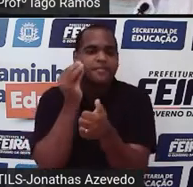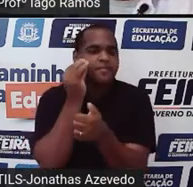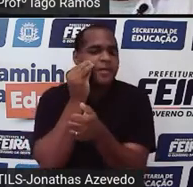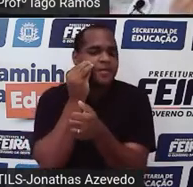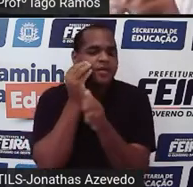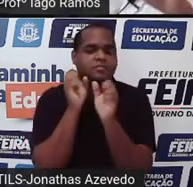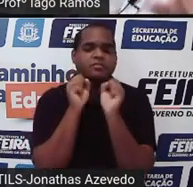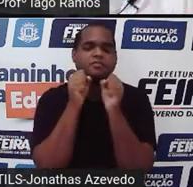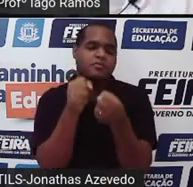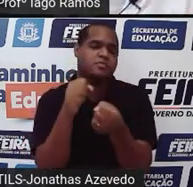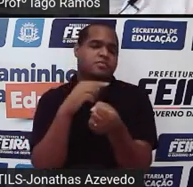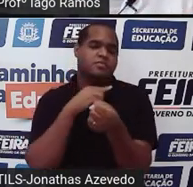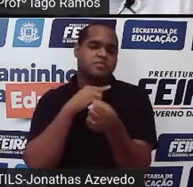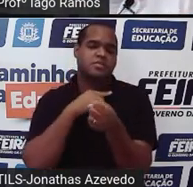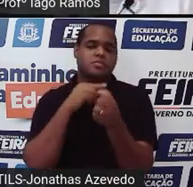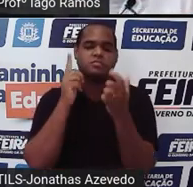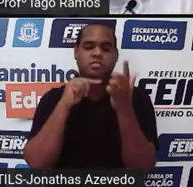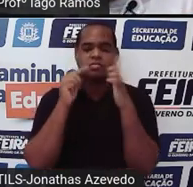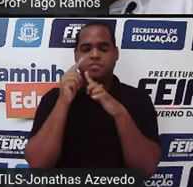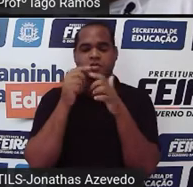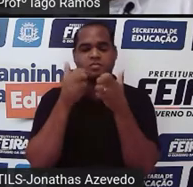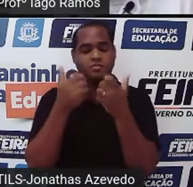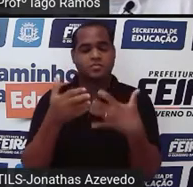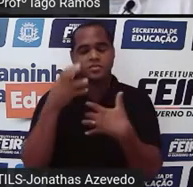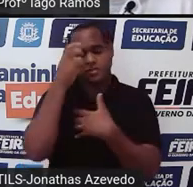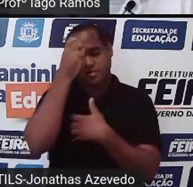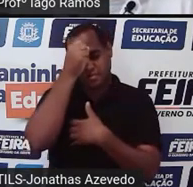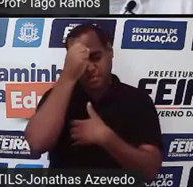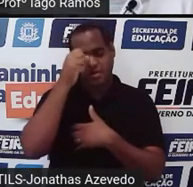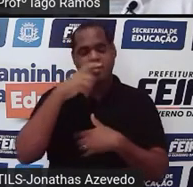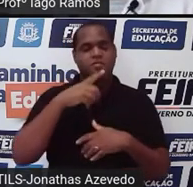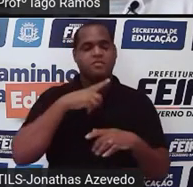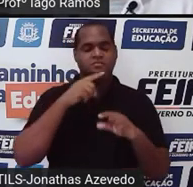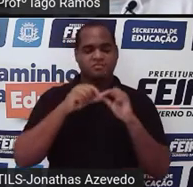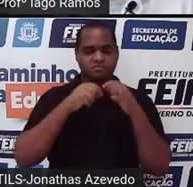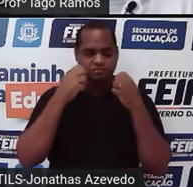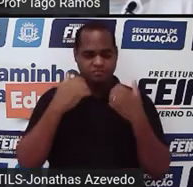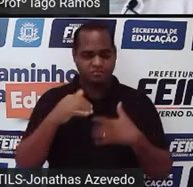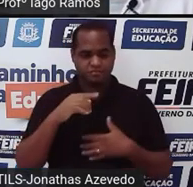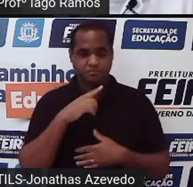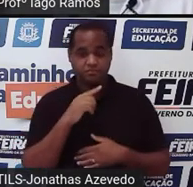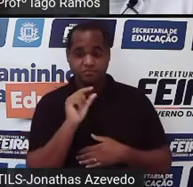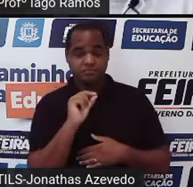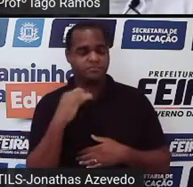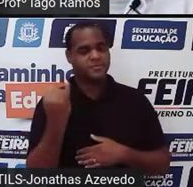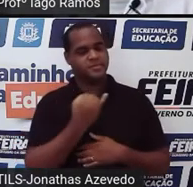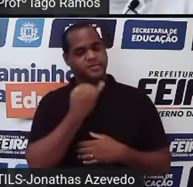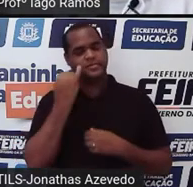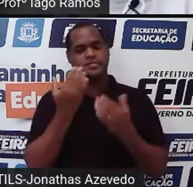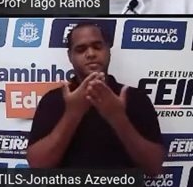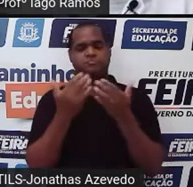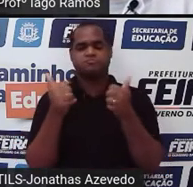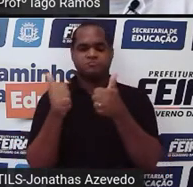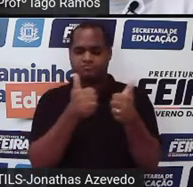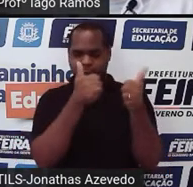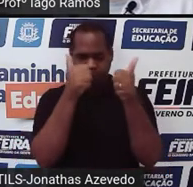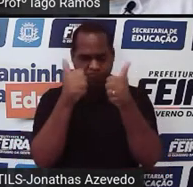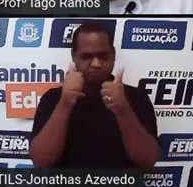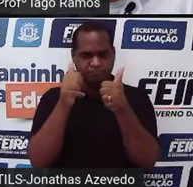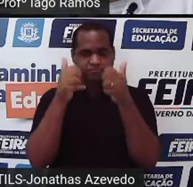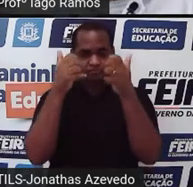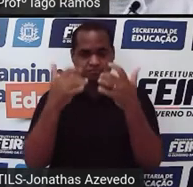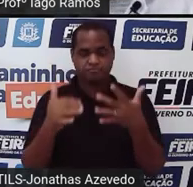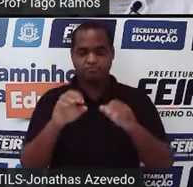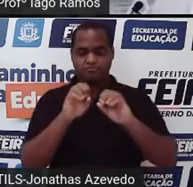medir o quanto você tá entendendo aqui da nossa aula isso é bastante importante tá beleza Seguindo aqui